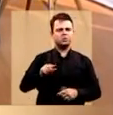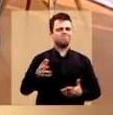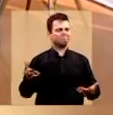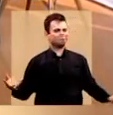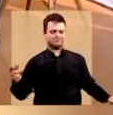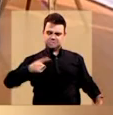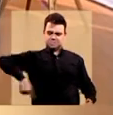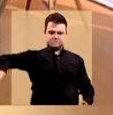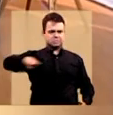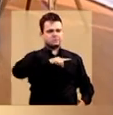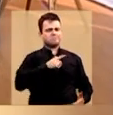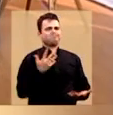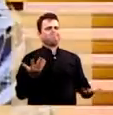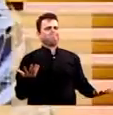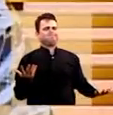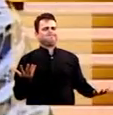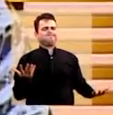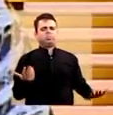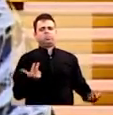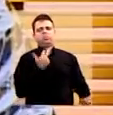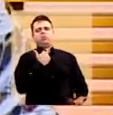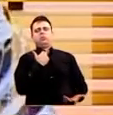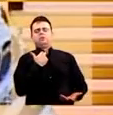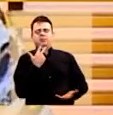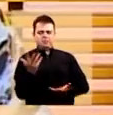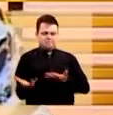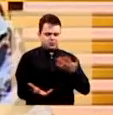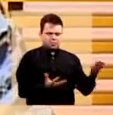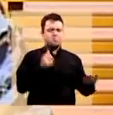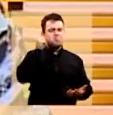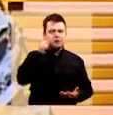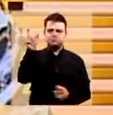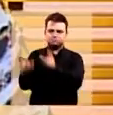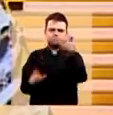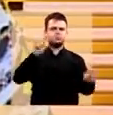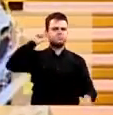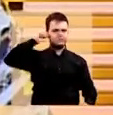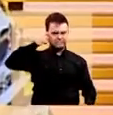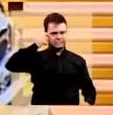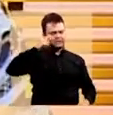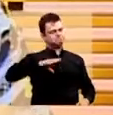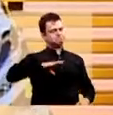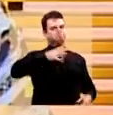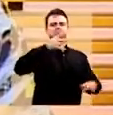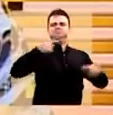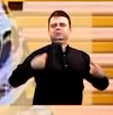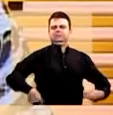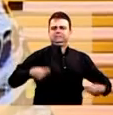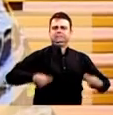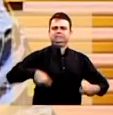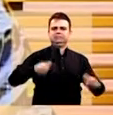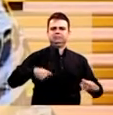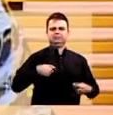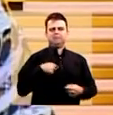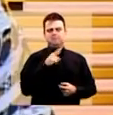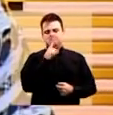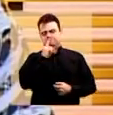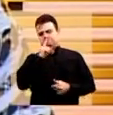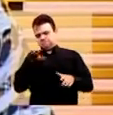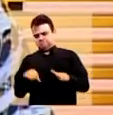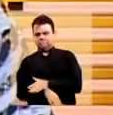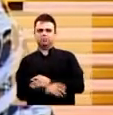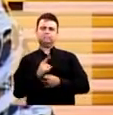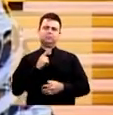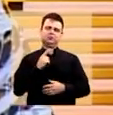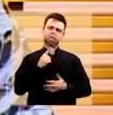estamos sem voz. A mulher negra, ela ainda falta voz, né? Ela tem medo de gritar ainda, né? Nós temos aqui em